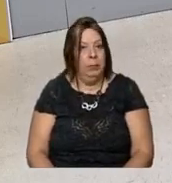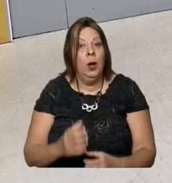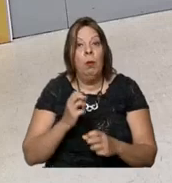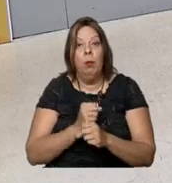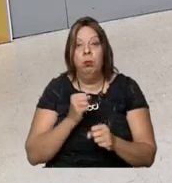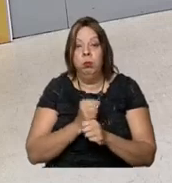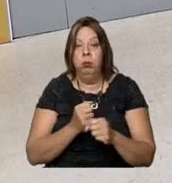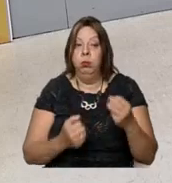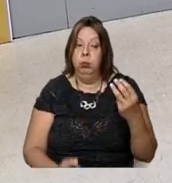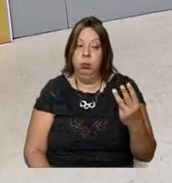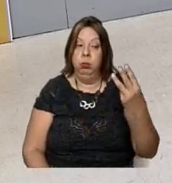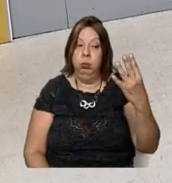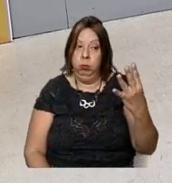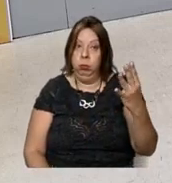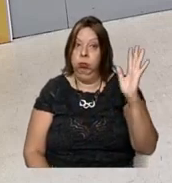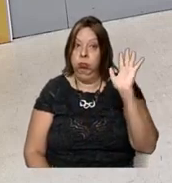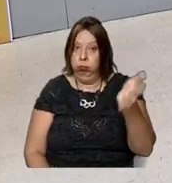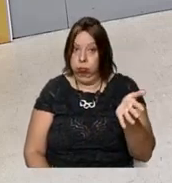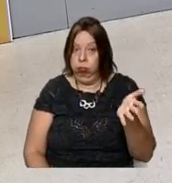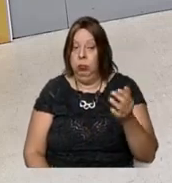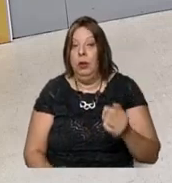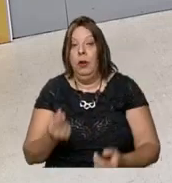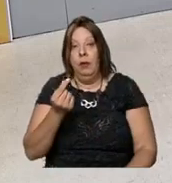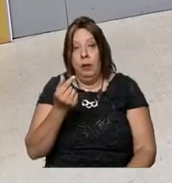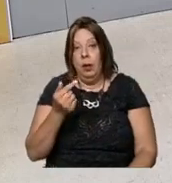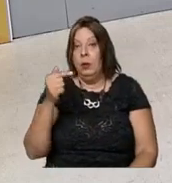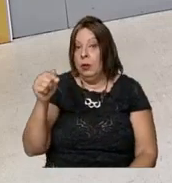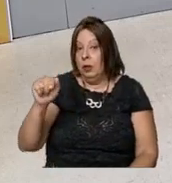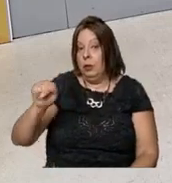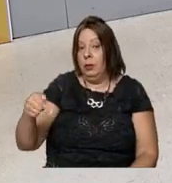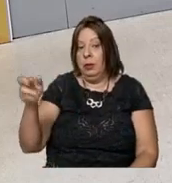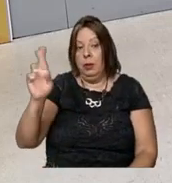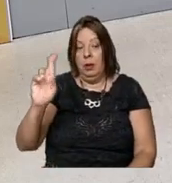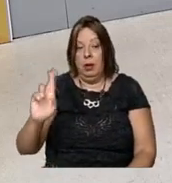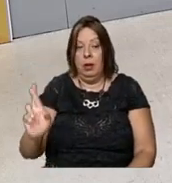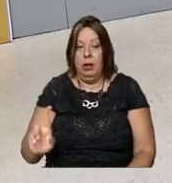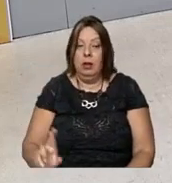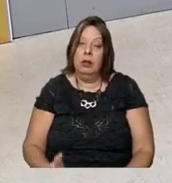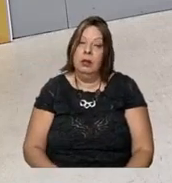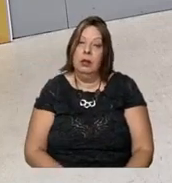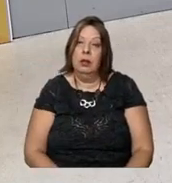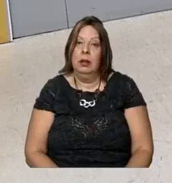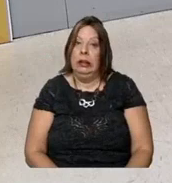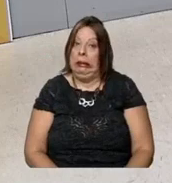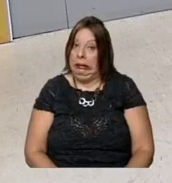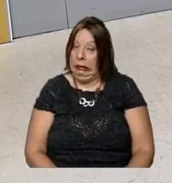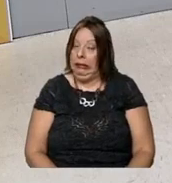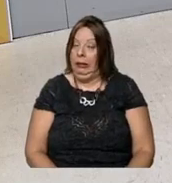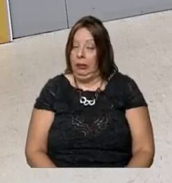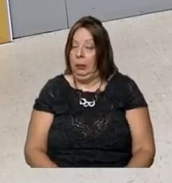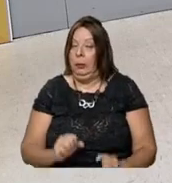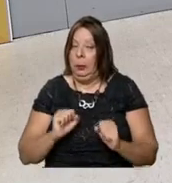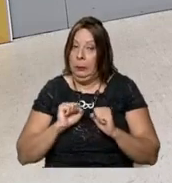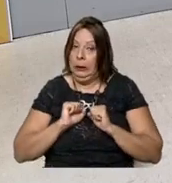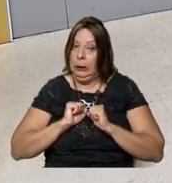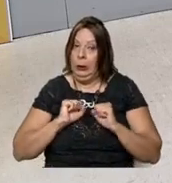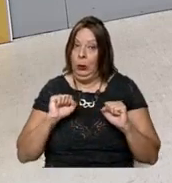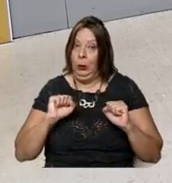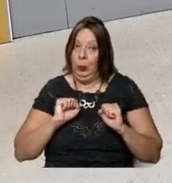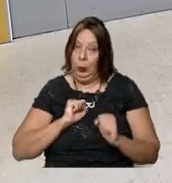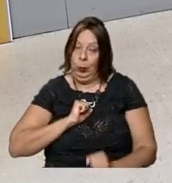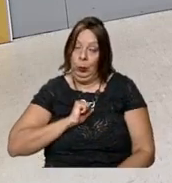tá valendo 7 mil reais. Ai, meu Deus do céu, o coração do povo sergipano batendo forte. Olha